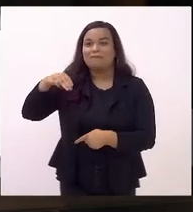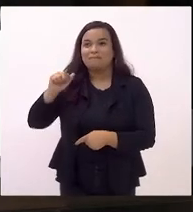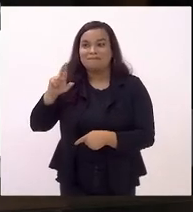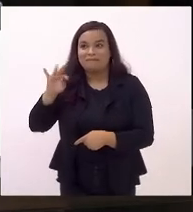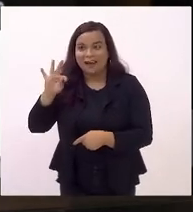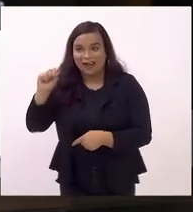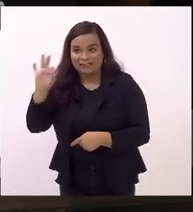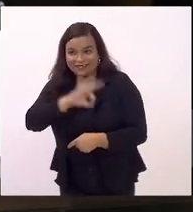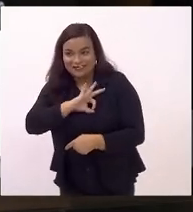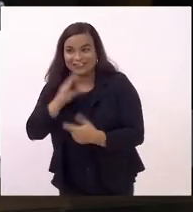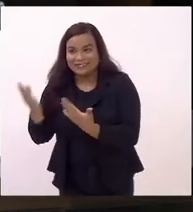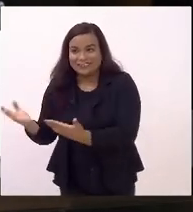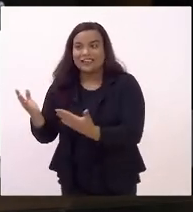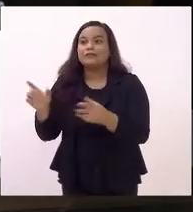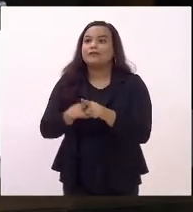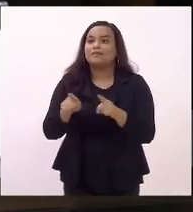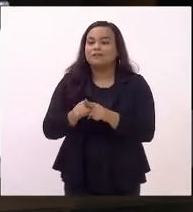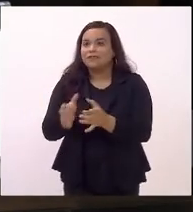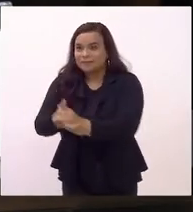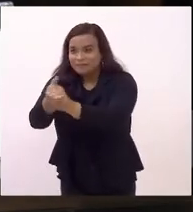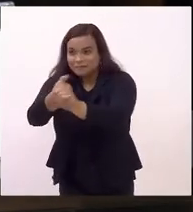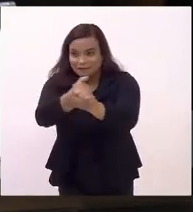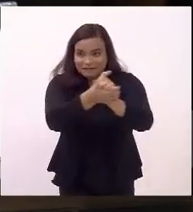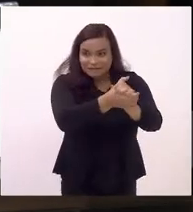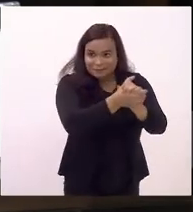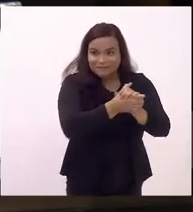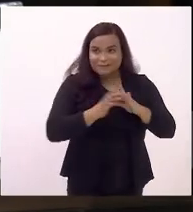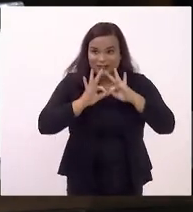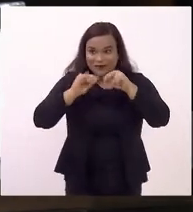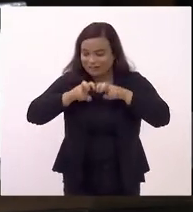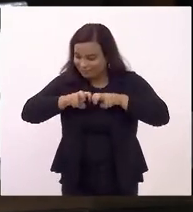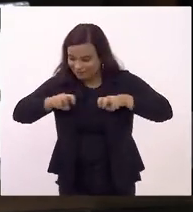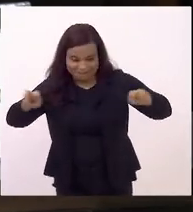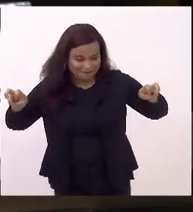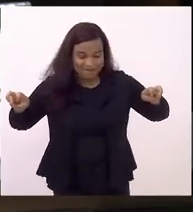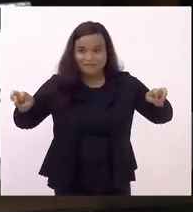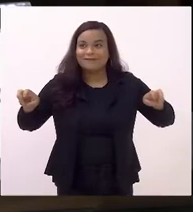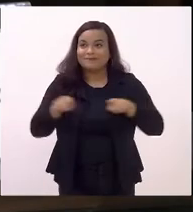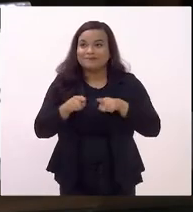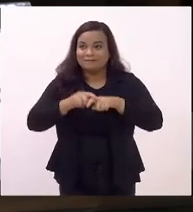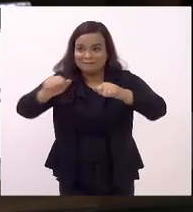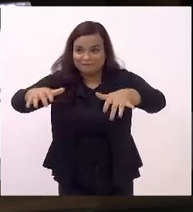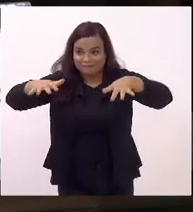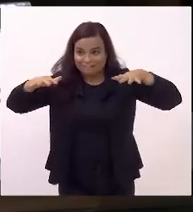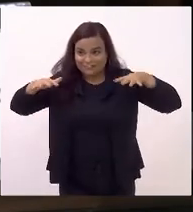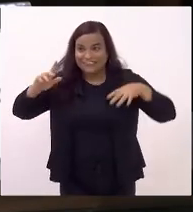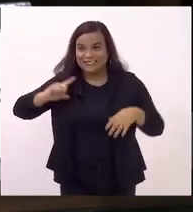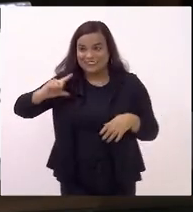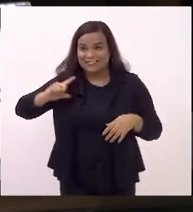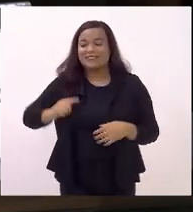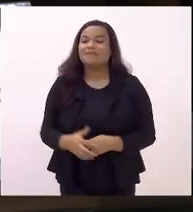também todos que estão compondo o plenário